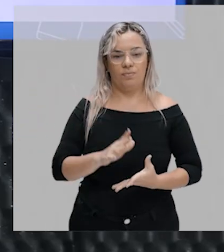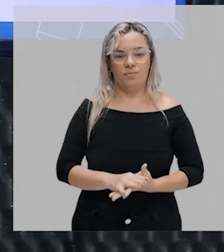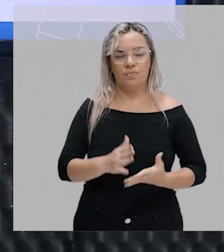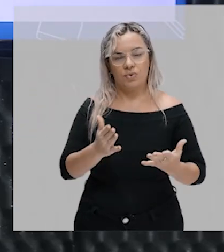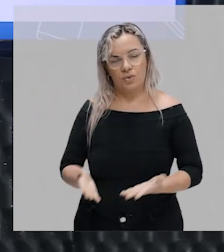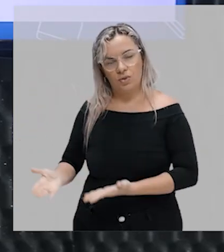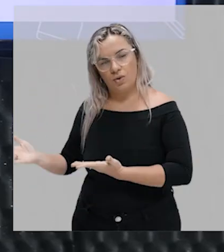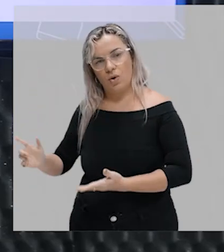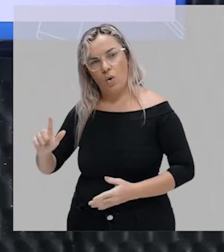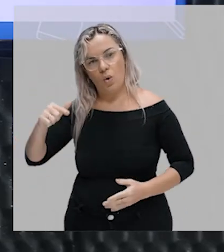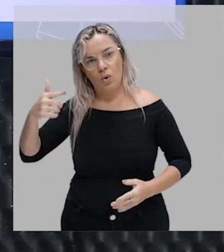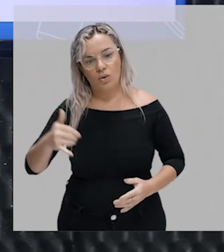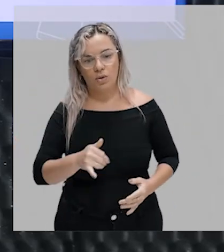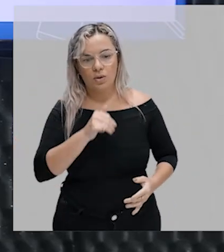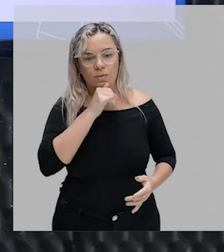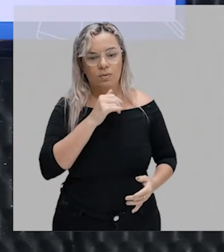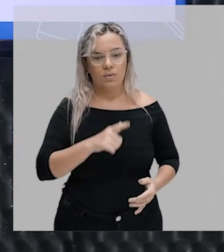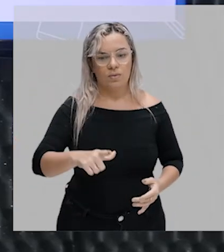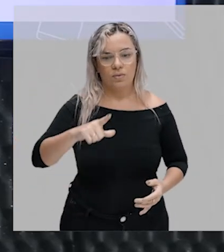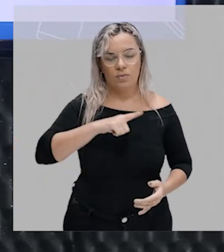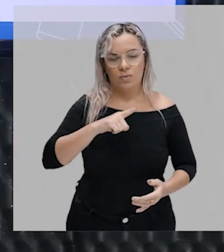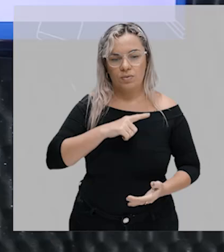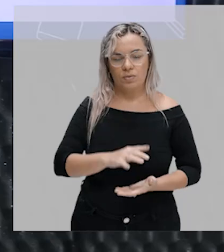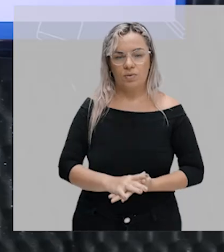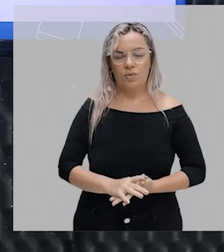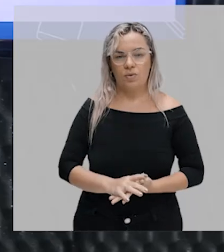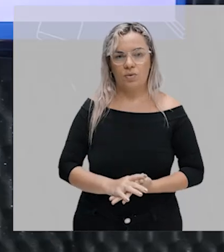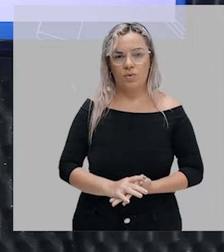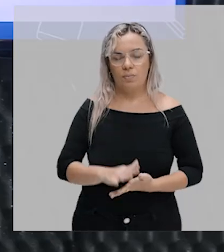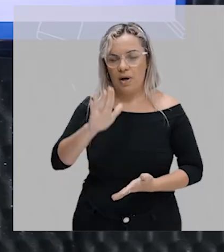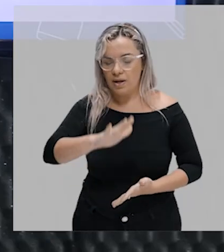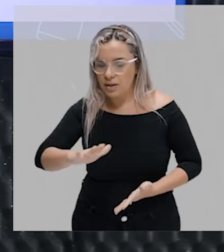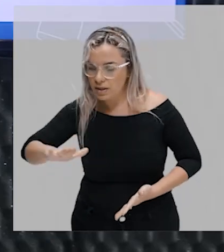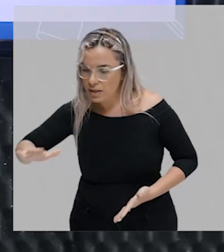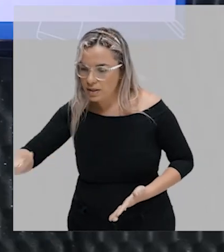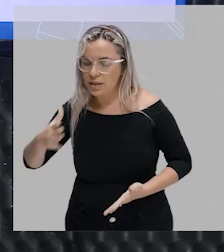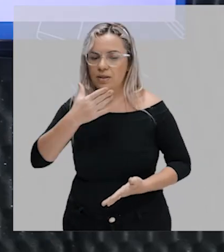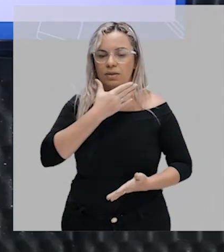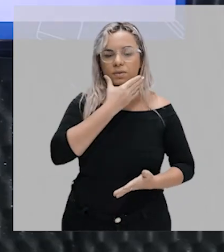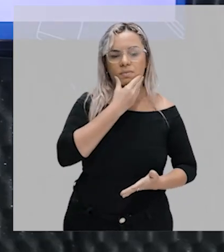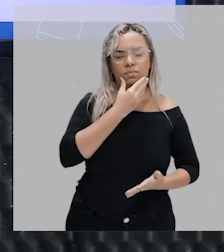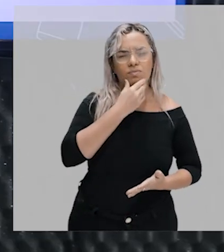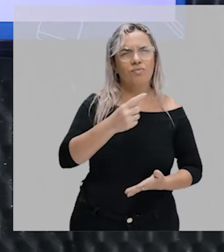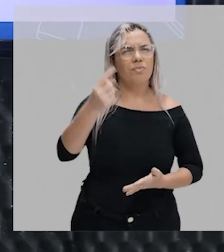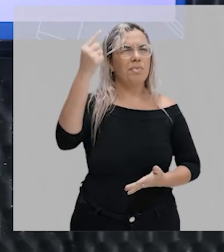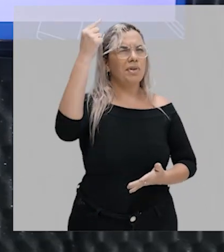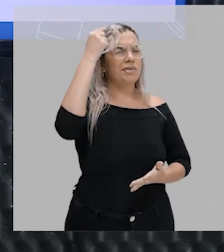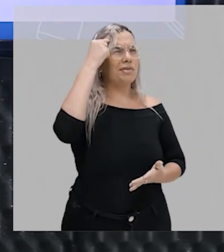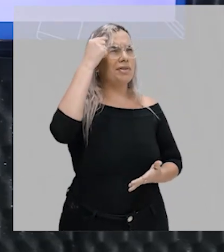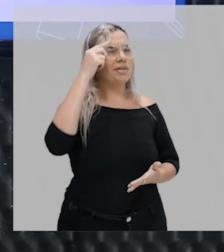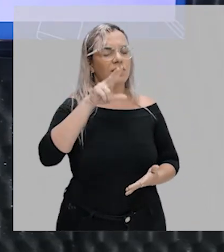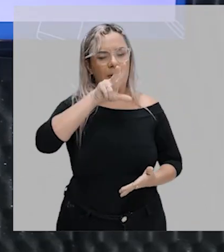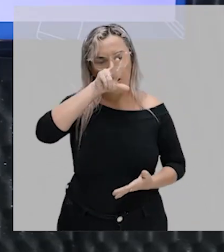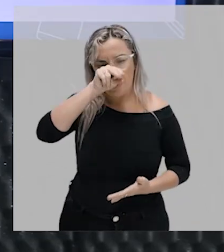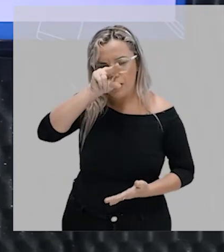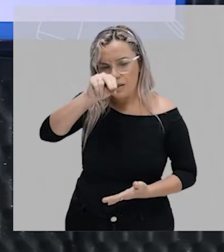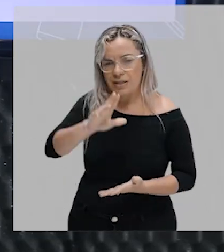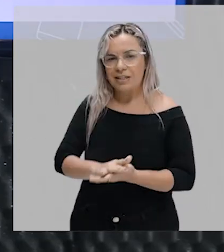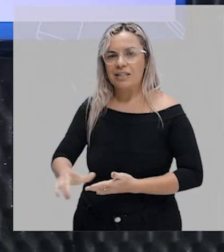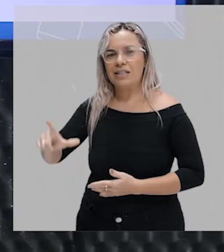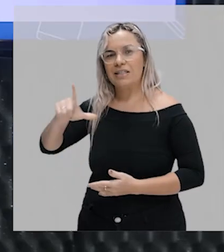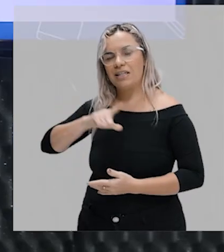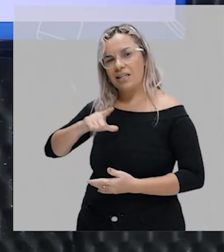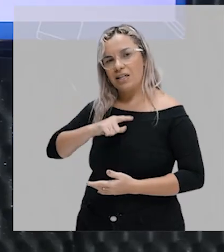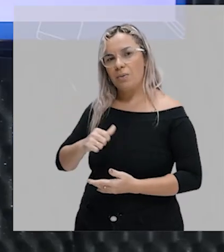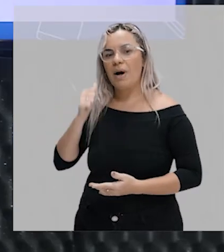Outro exemplo aqui, ó. Eu tenho um garoto pensando num pato, eu tenho a garota falando o pato.